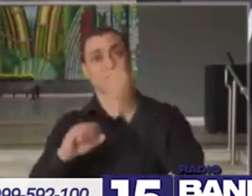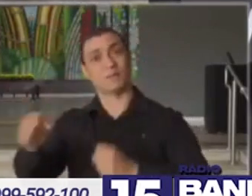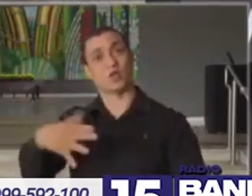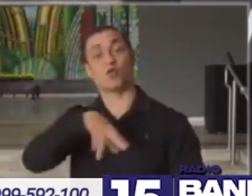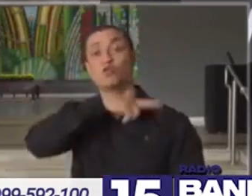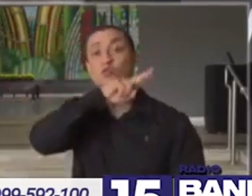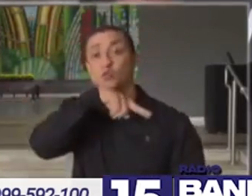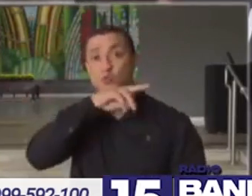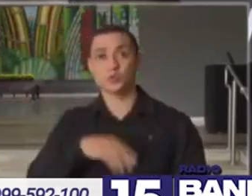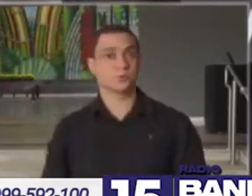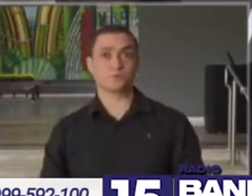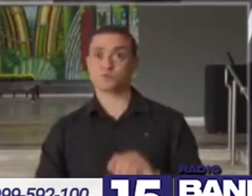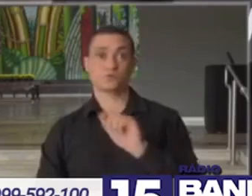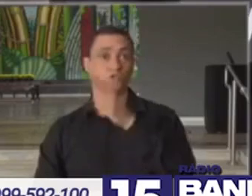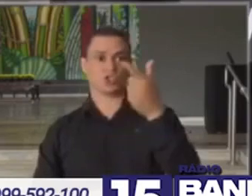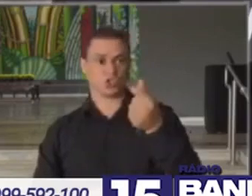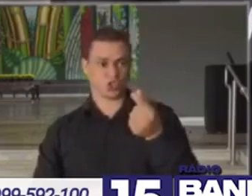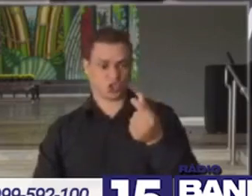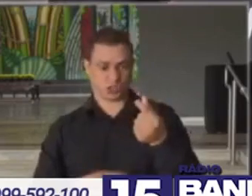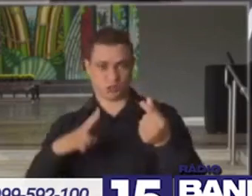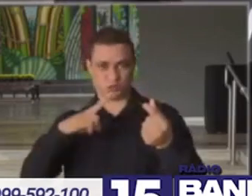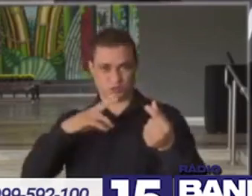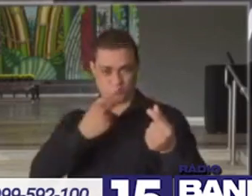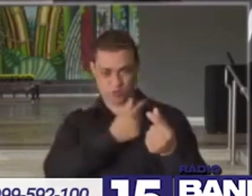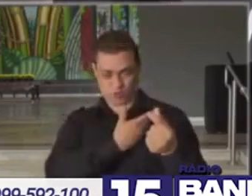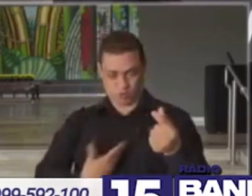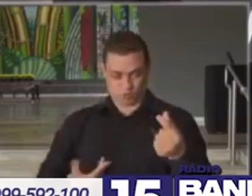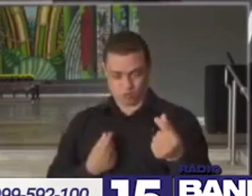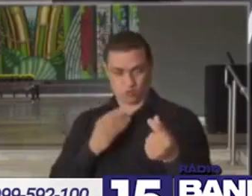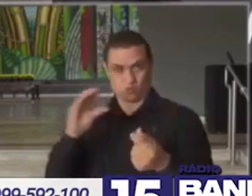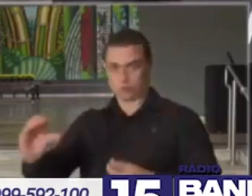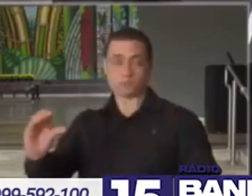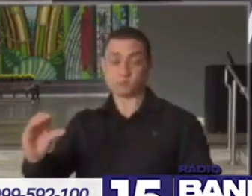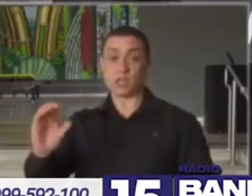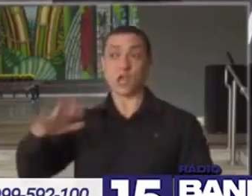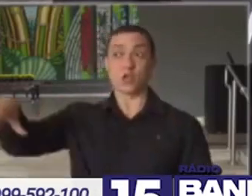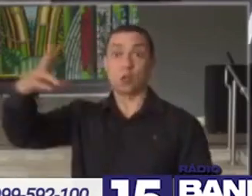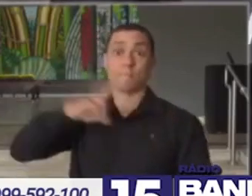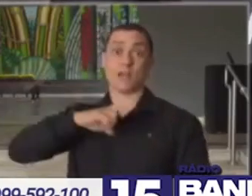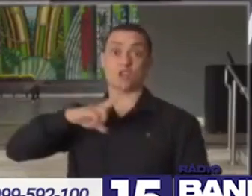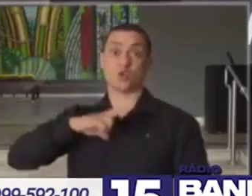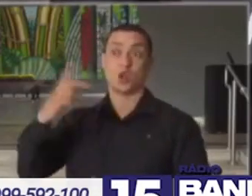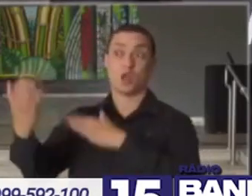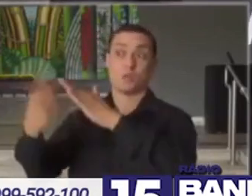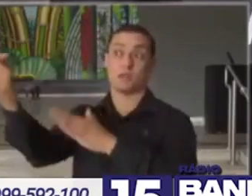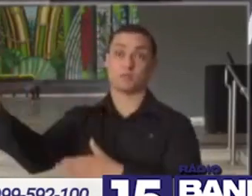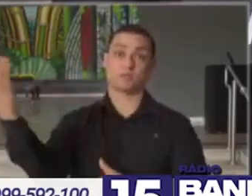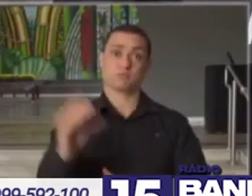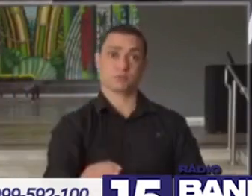dessas empresas, pelo gesto generoso, solidário e humanitário